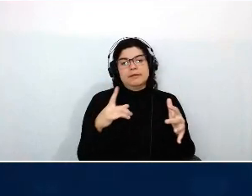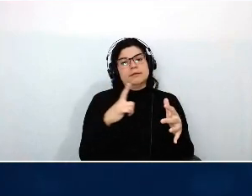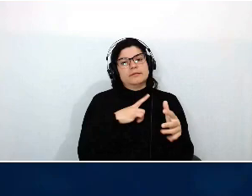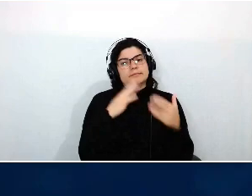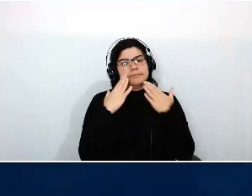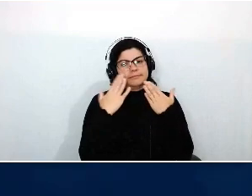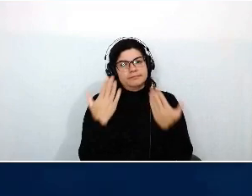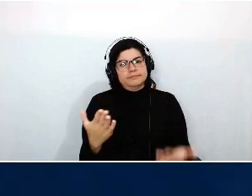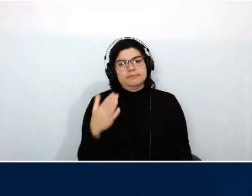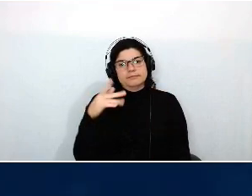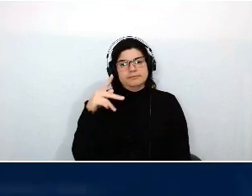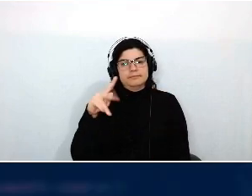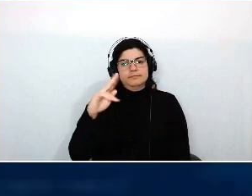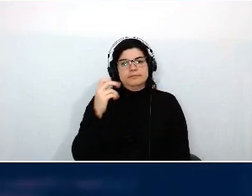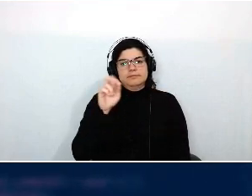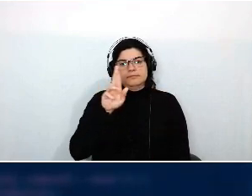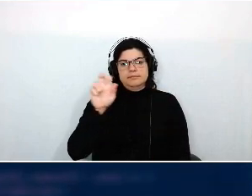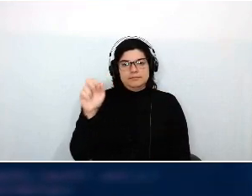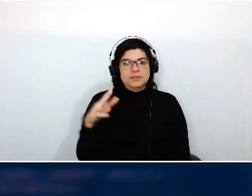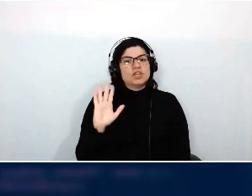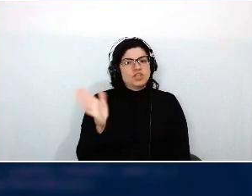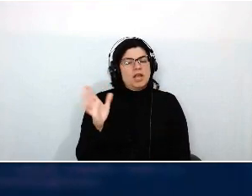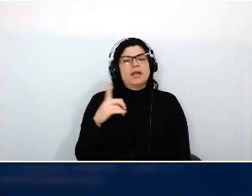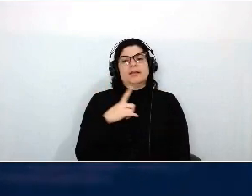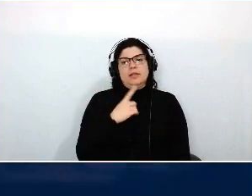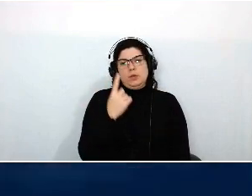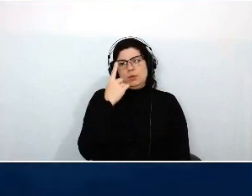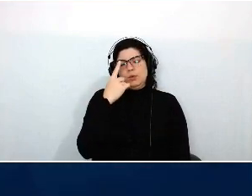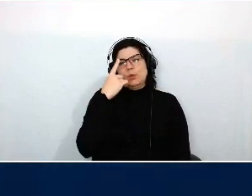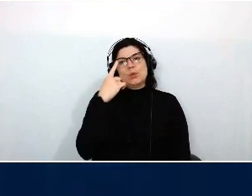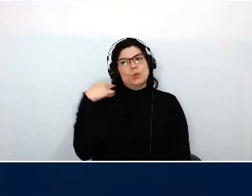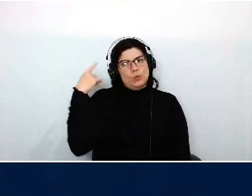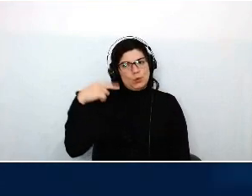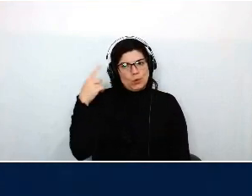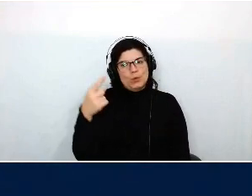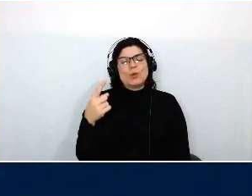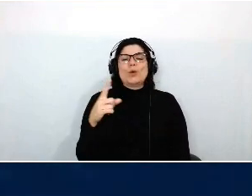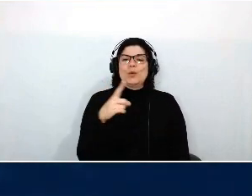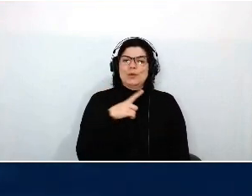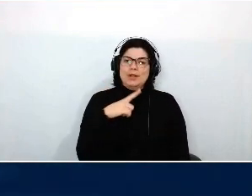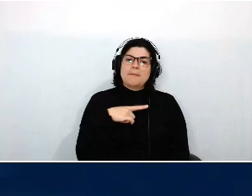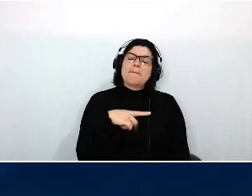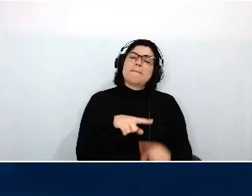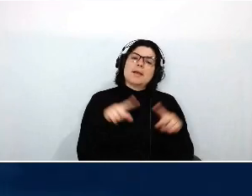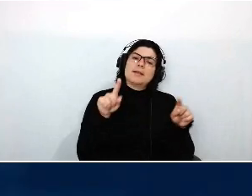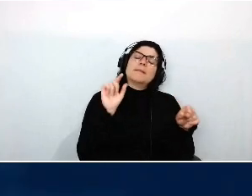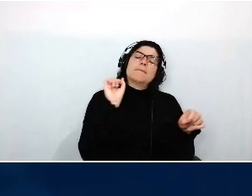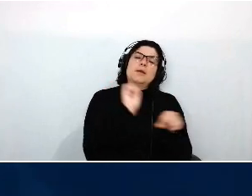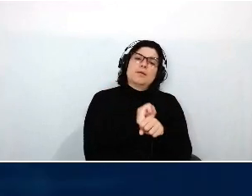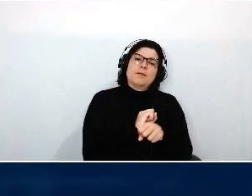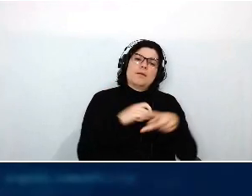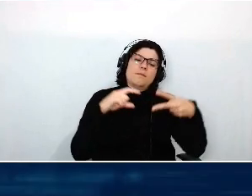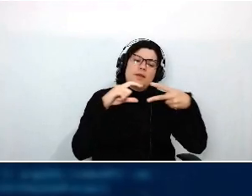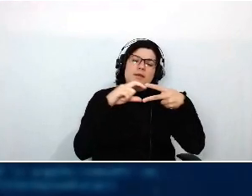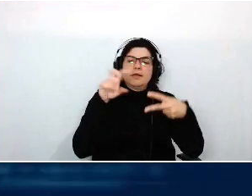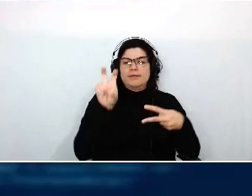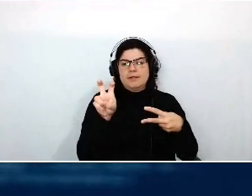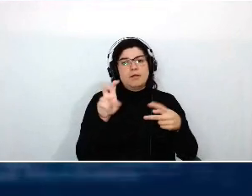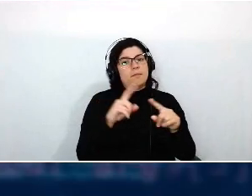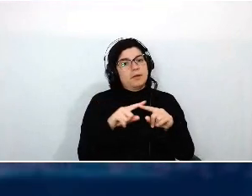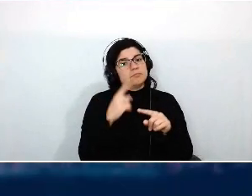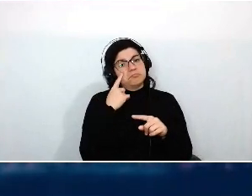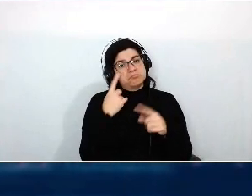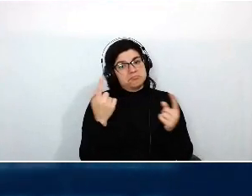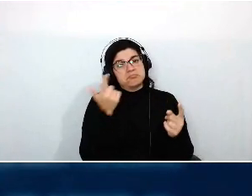é um projeto, então já teve algum doido querendo fazer Lisp para PHP antes, só que parou no PHP 5. Mas a FEL tá aí, tomara que vingue, né?